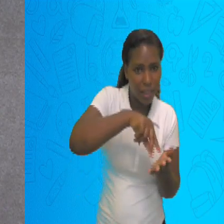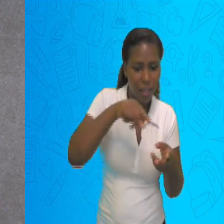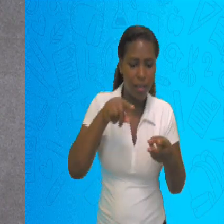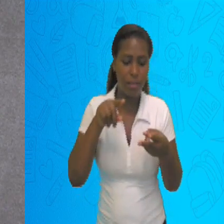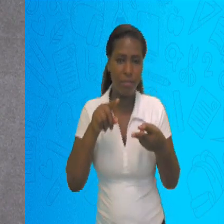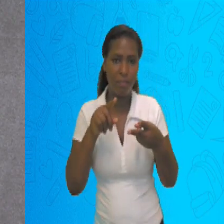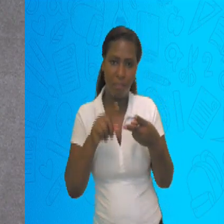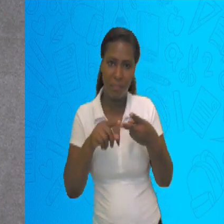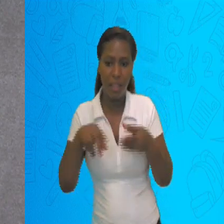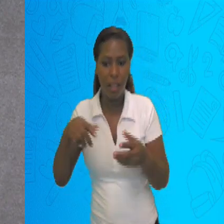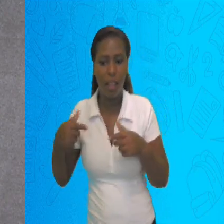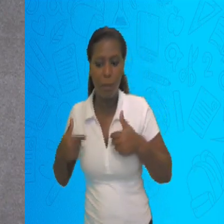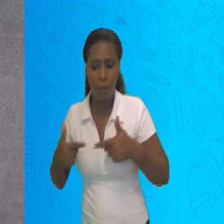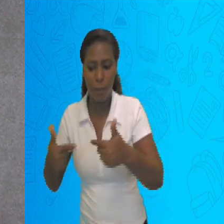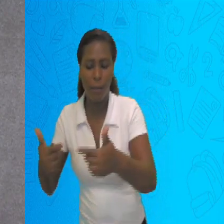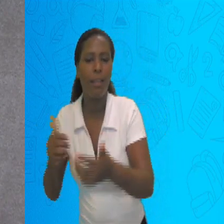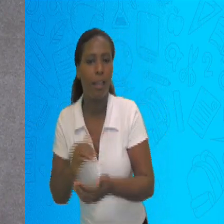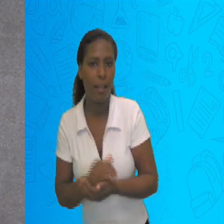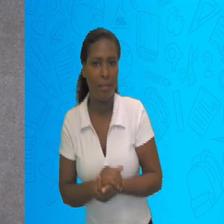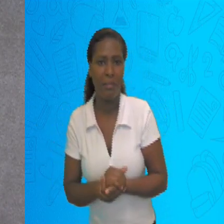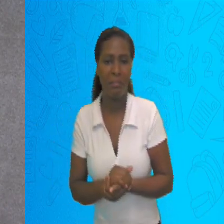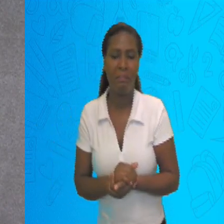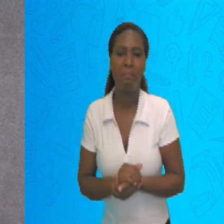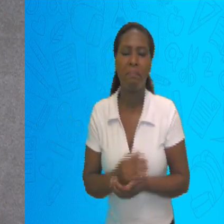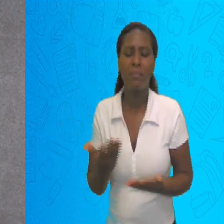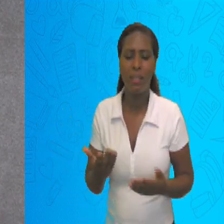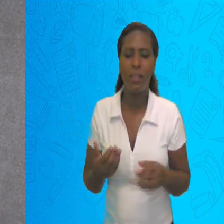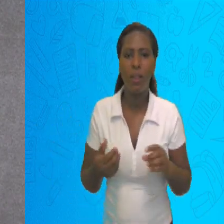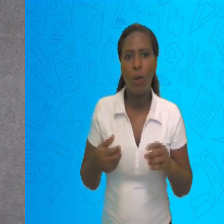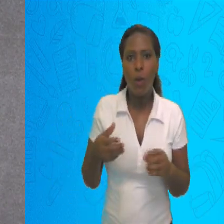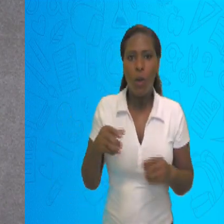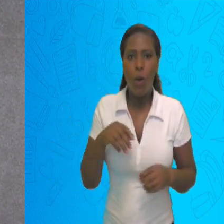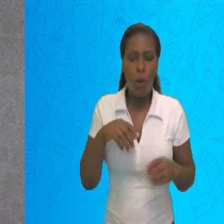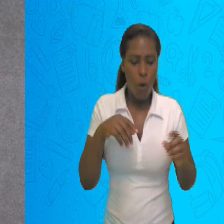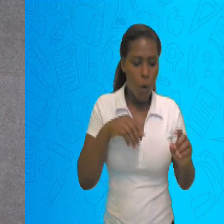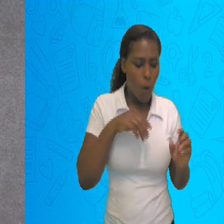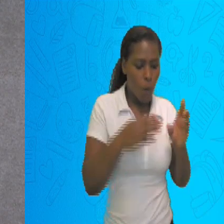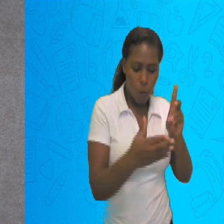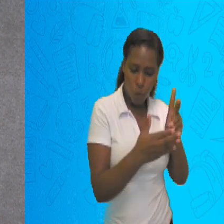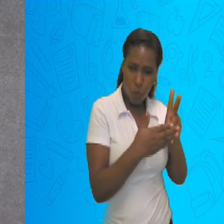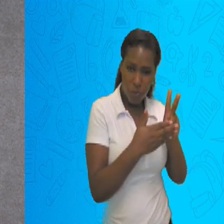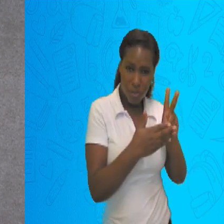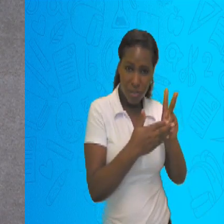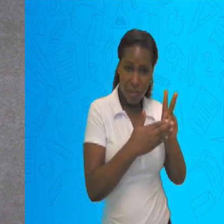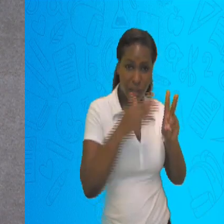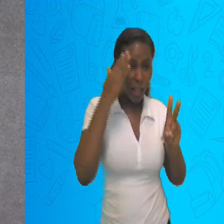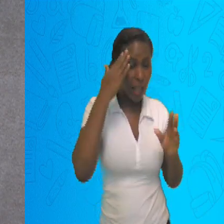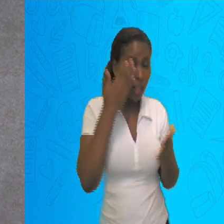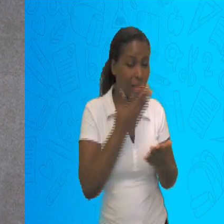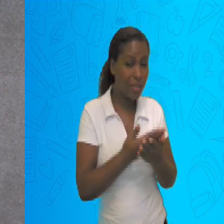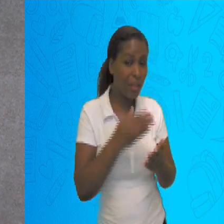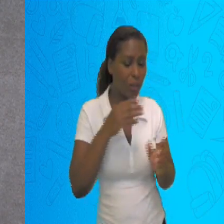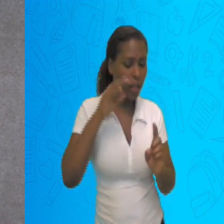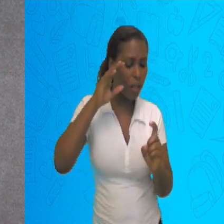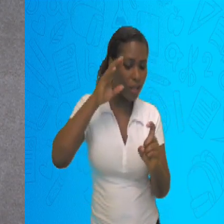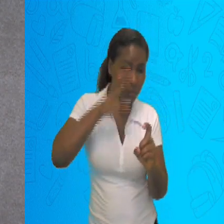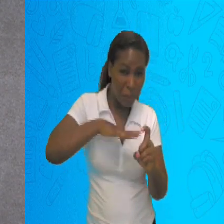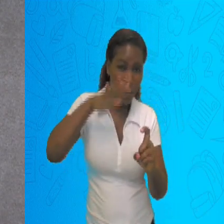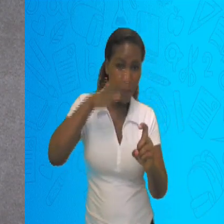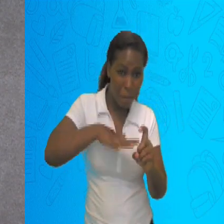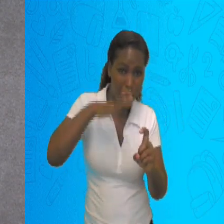Baseada num conjunto de mitos sobre seres espirituais, eram variadas, entretanto, uma